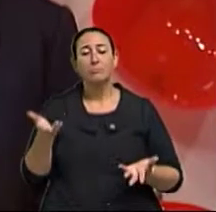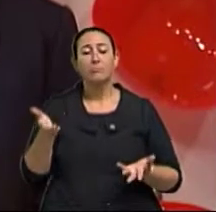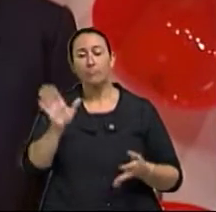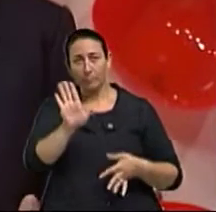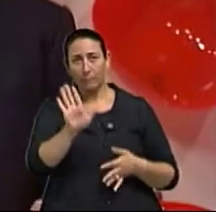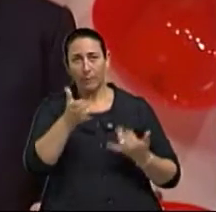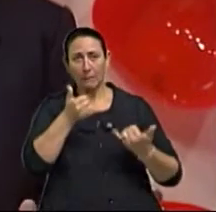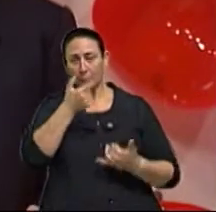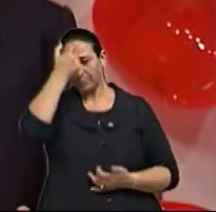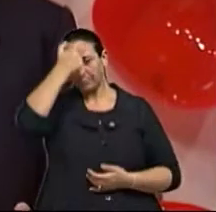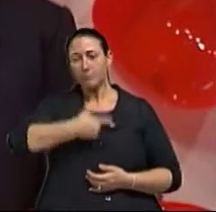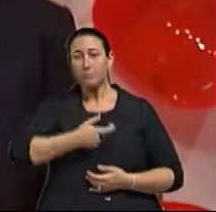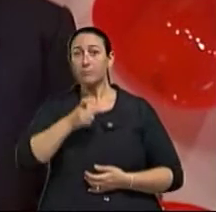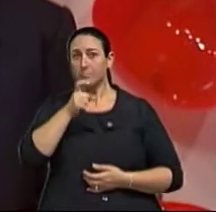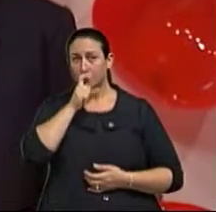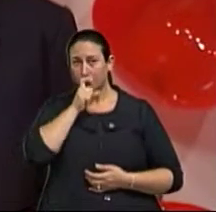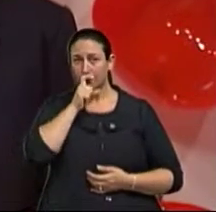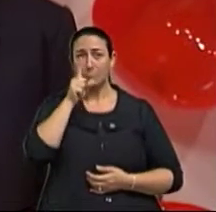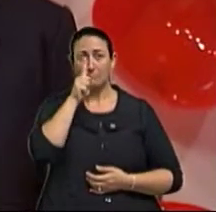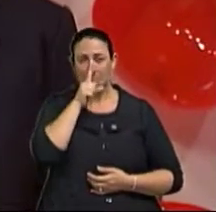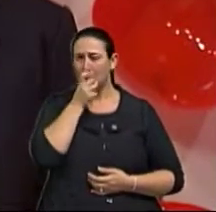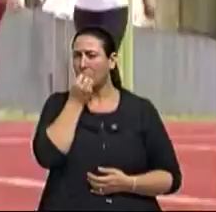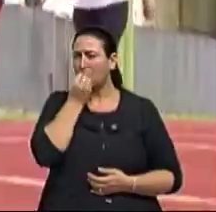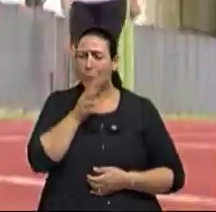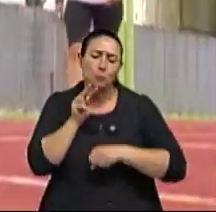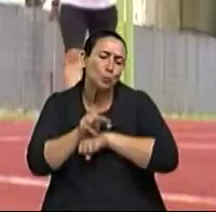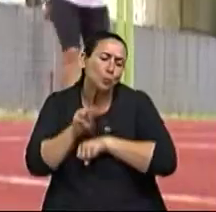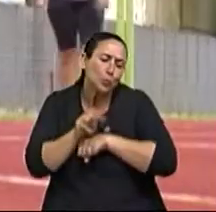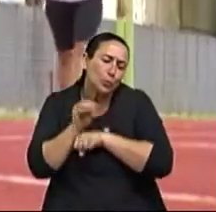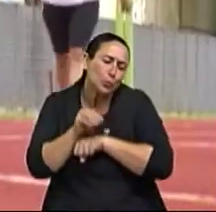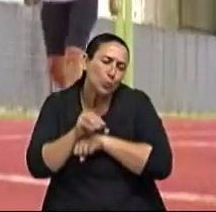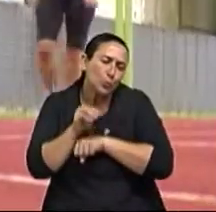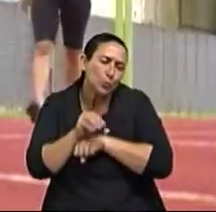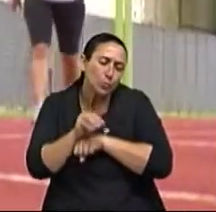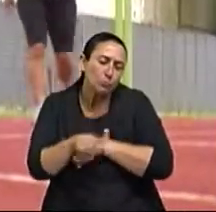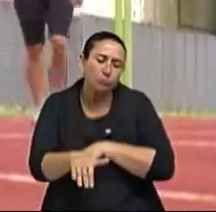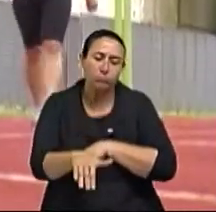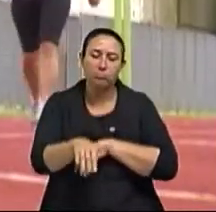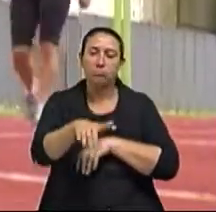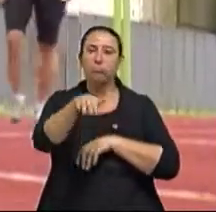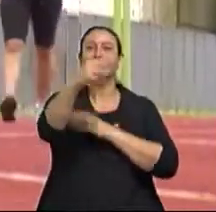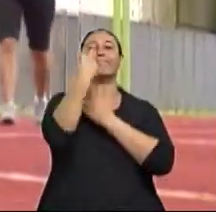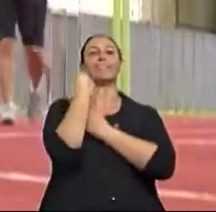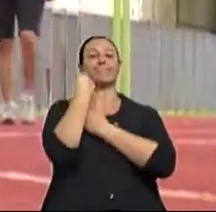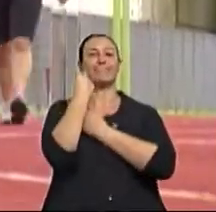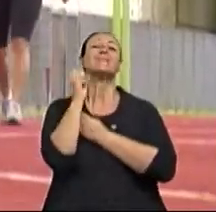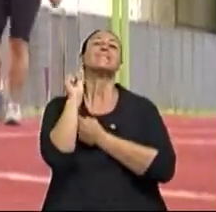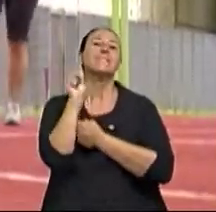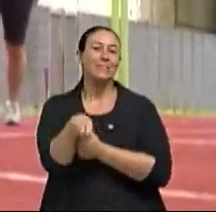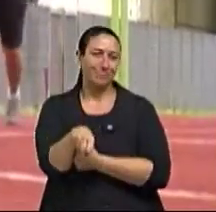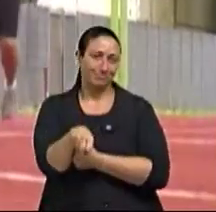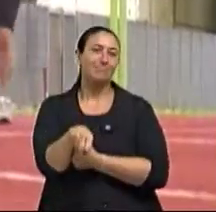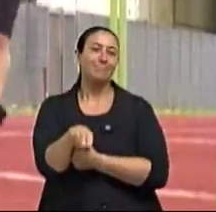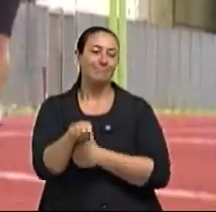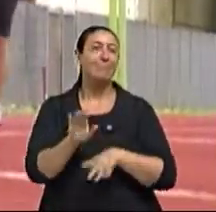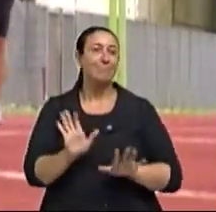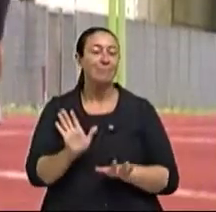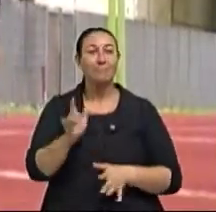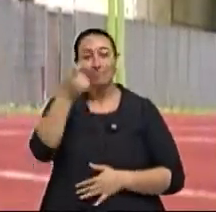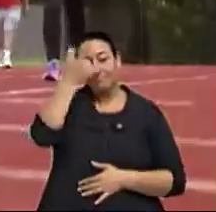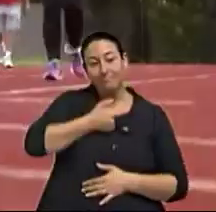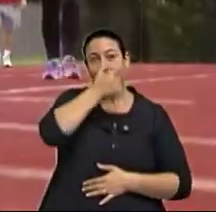bom pai, quem foi bom pai e boa mãe, depois vai ter uma chance muito maior de ser cuidado por esse filho, né? Uhum.